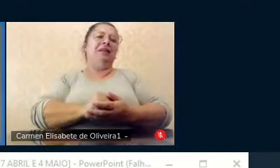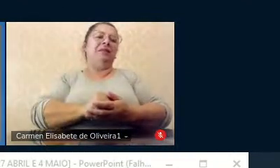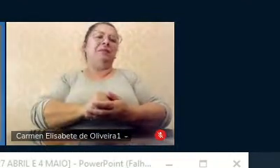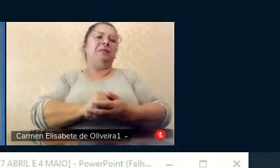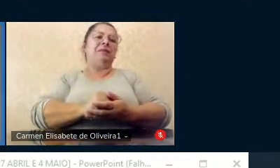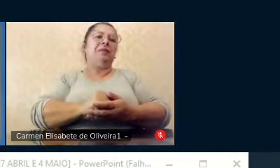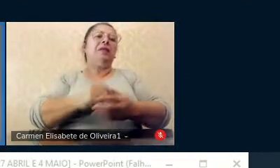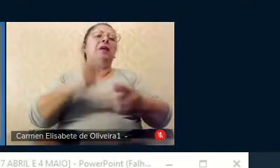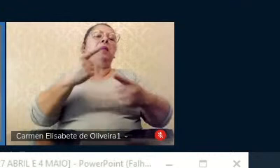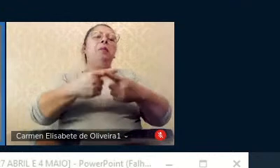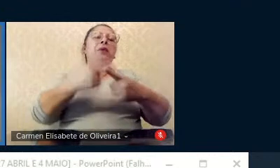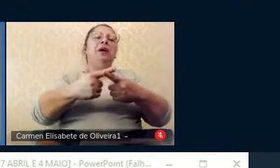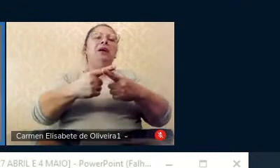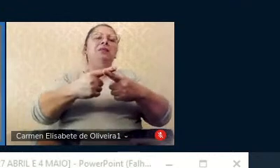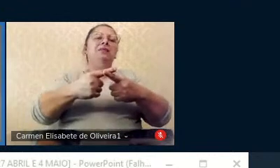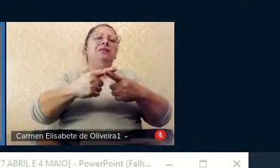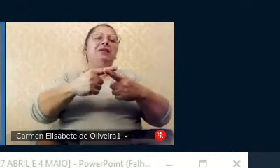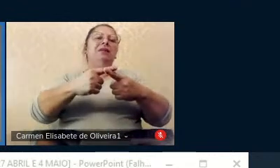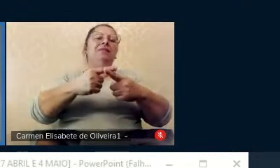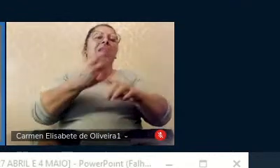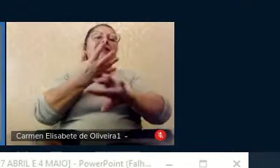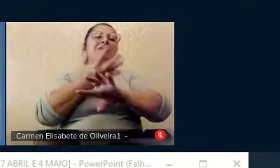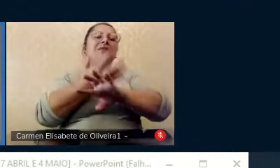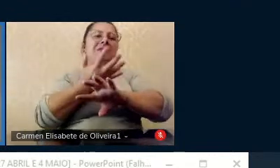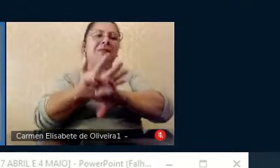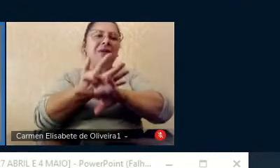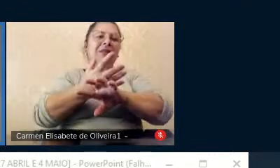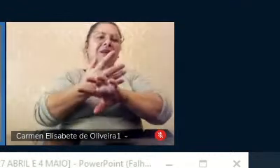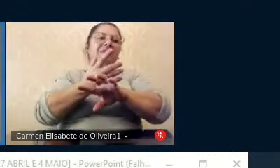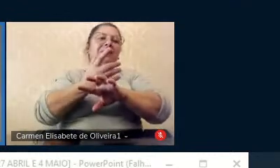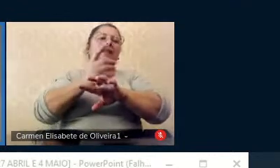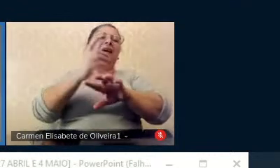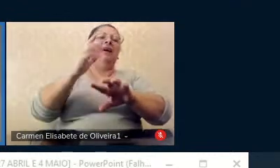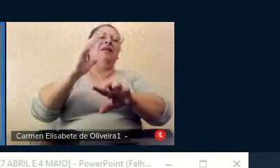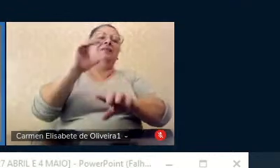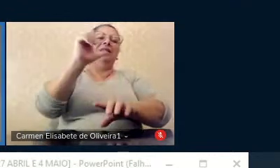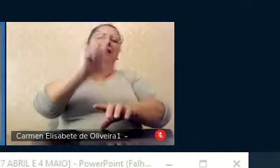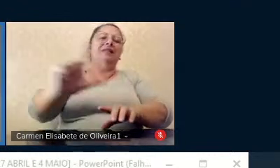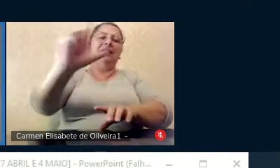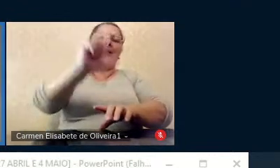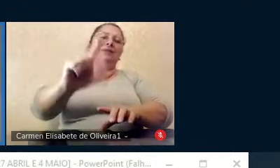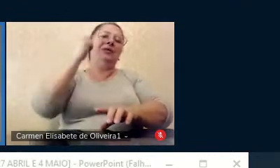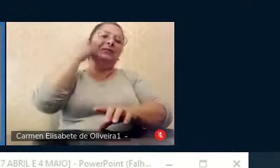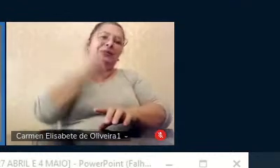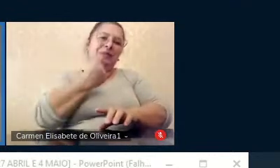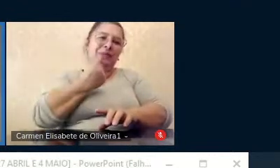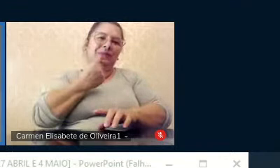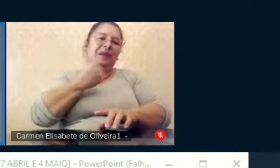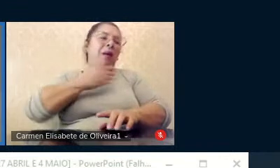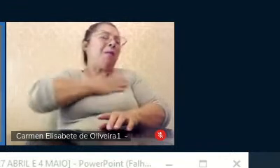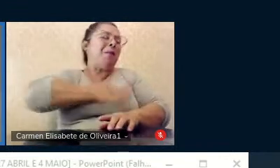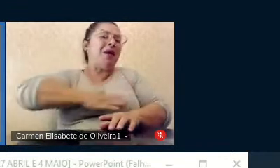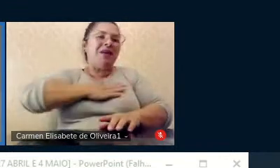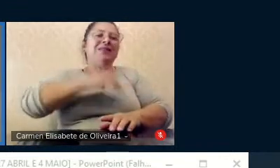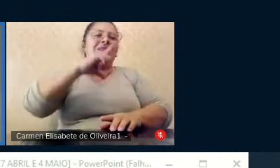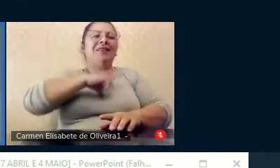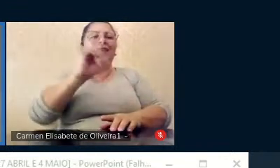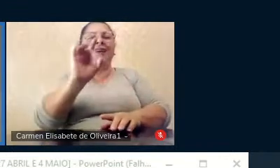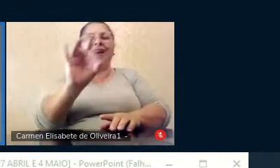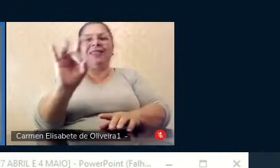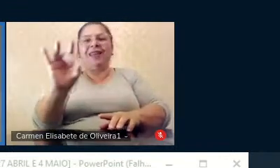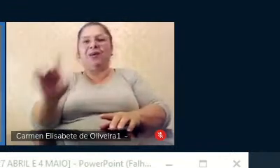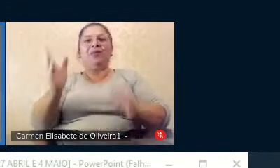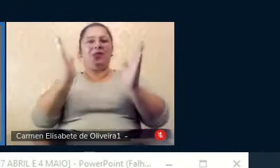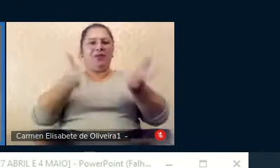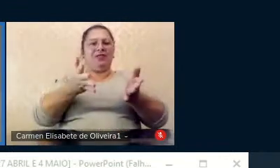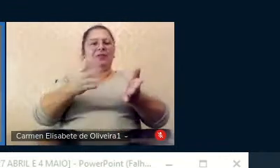em razão da disciplina de literatura surda, e é um prazer tê-los aqui agora para a gente explorar um pouquinho mais